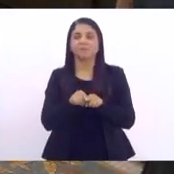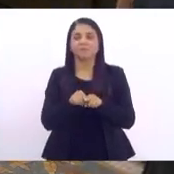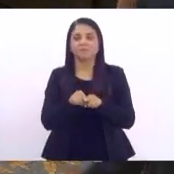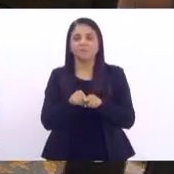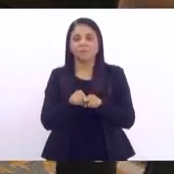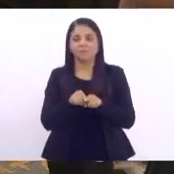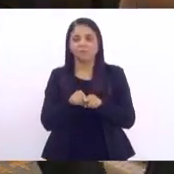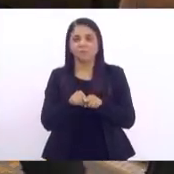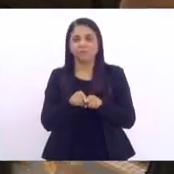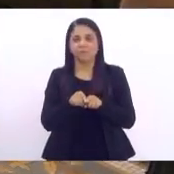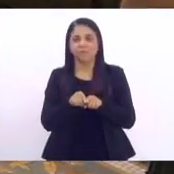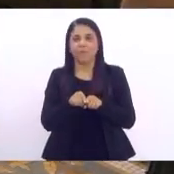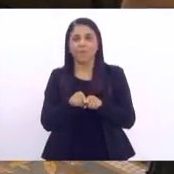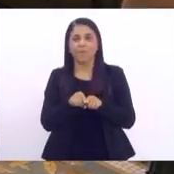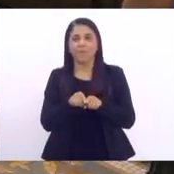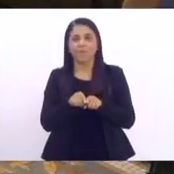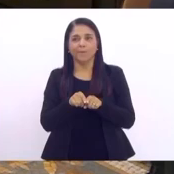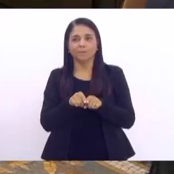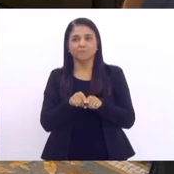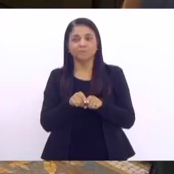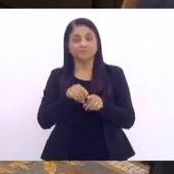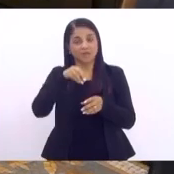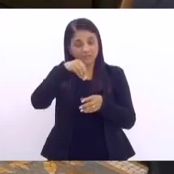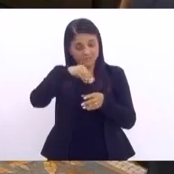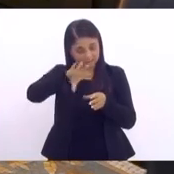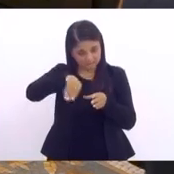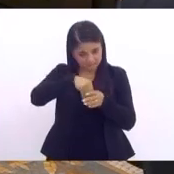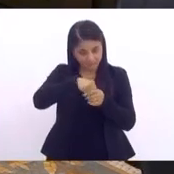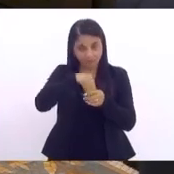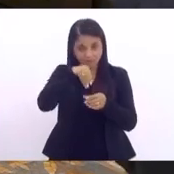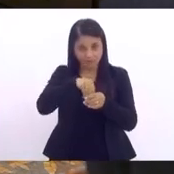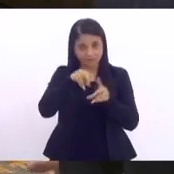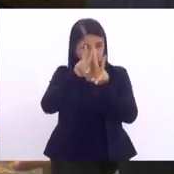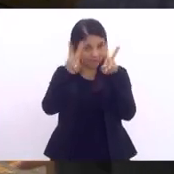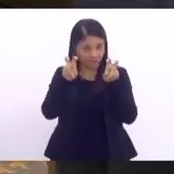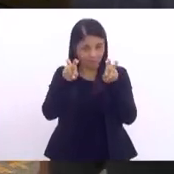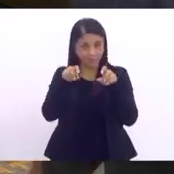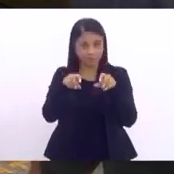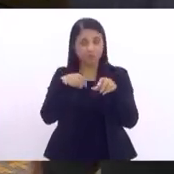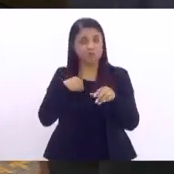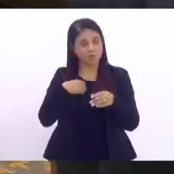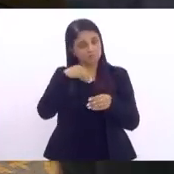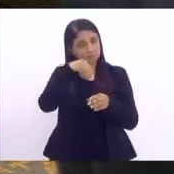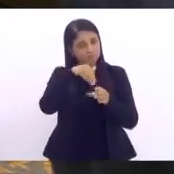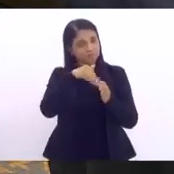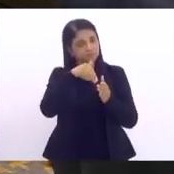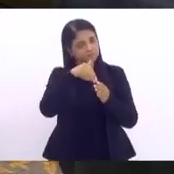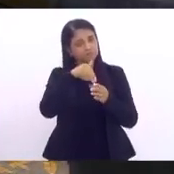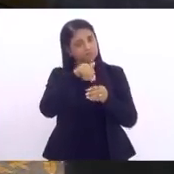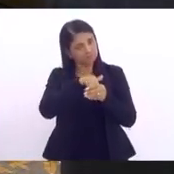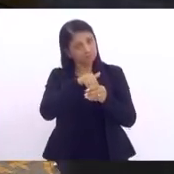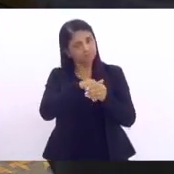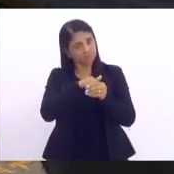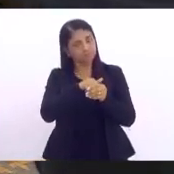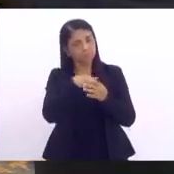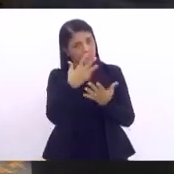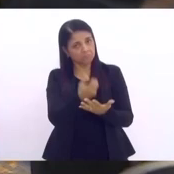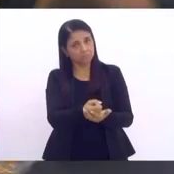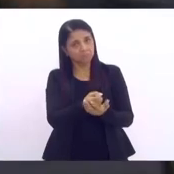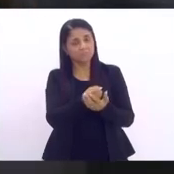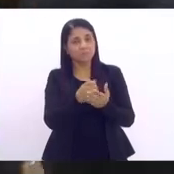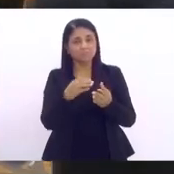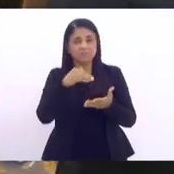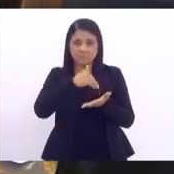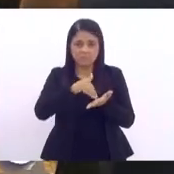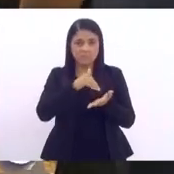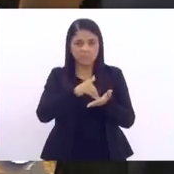dentro desse contexto, eu sou favorável à existência de uma Secretaria de Segurança e um fundo que garanta mais